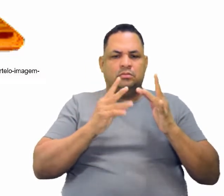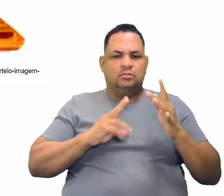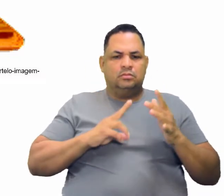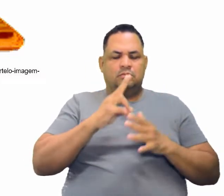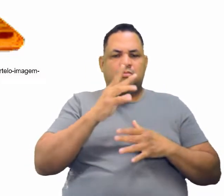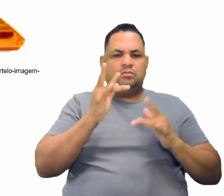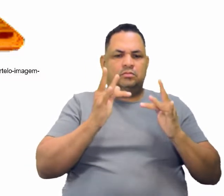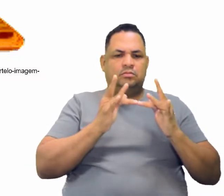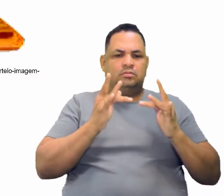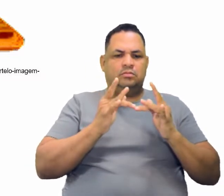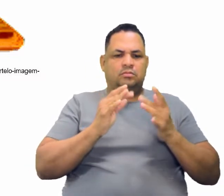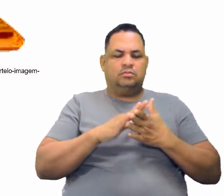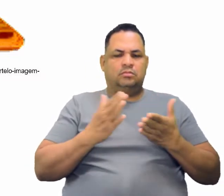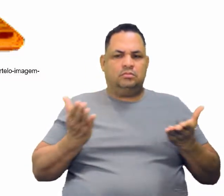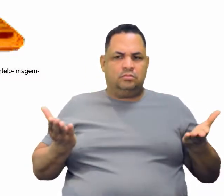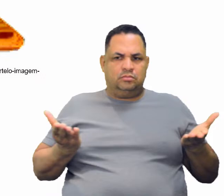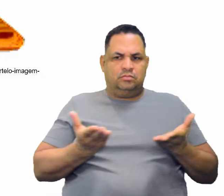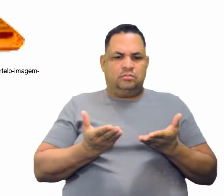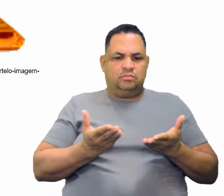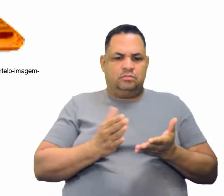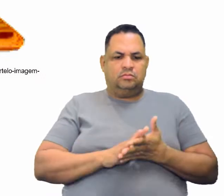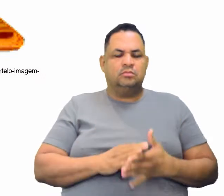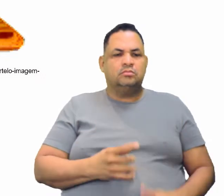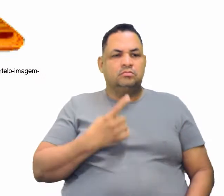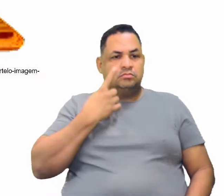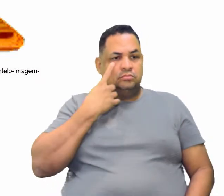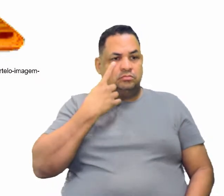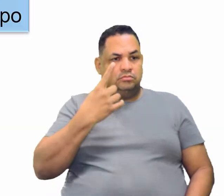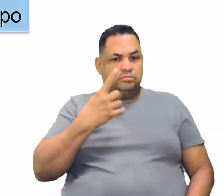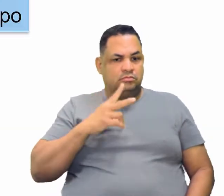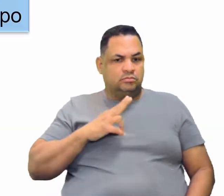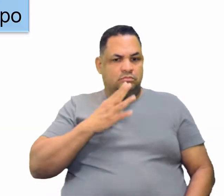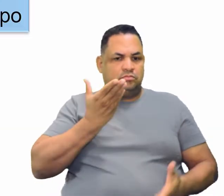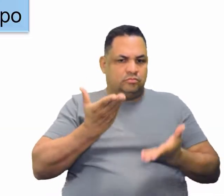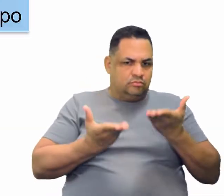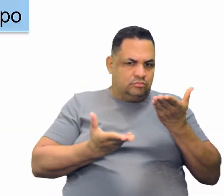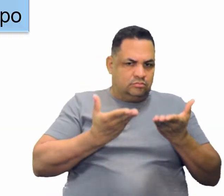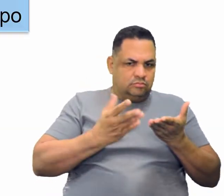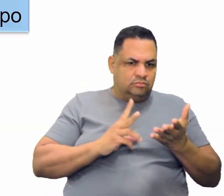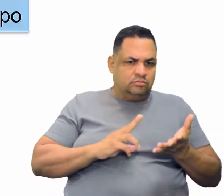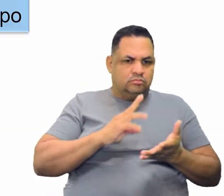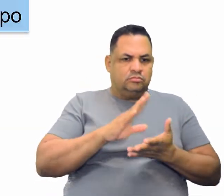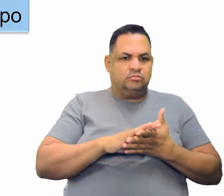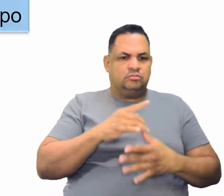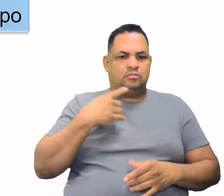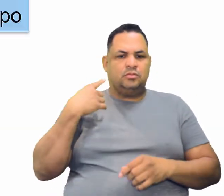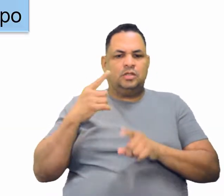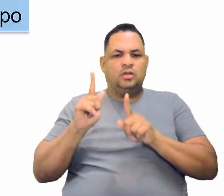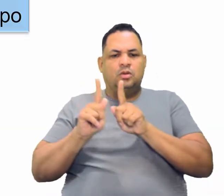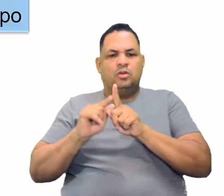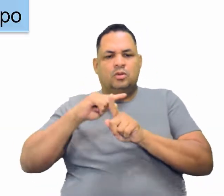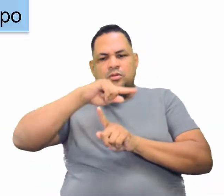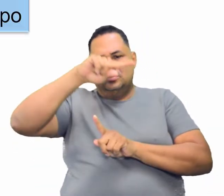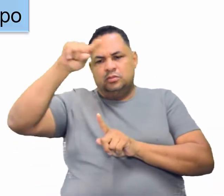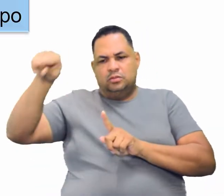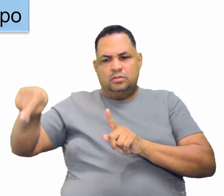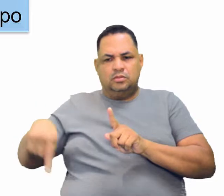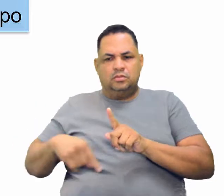de contato. Agora, se você pega lá a força peso, a força gravitacional, a